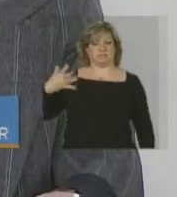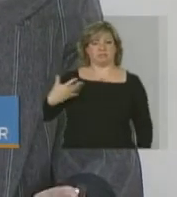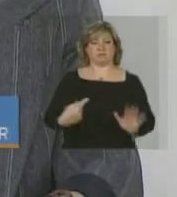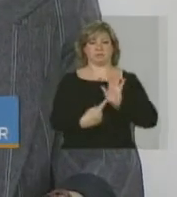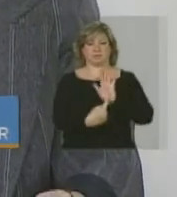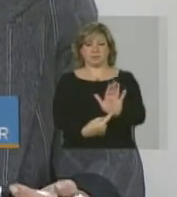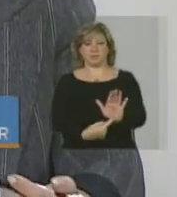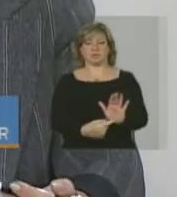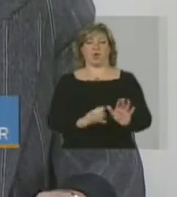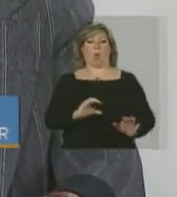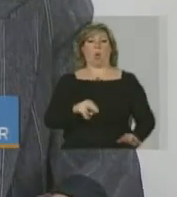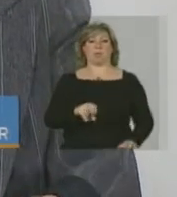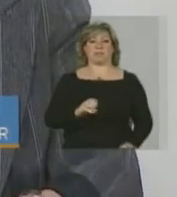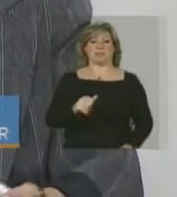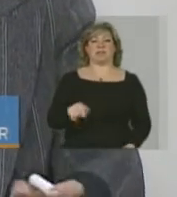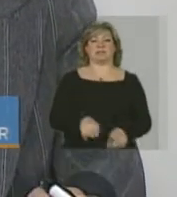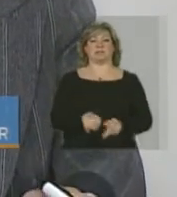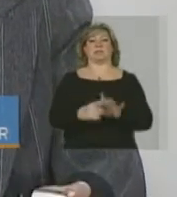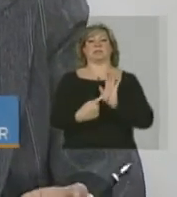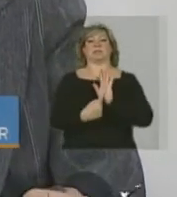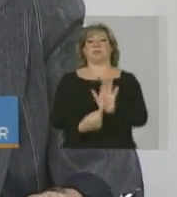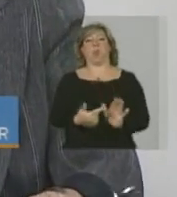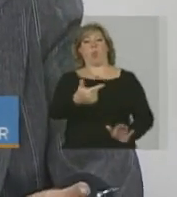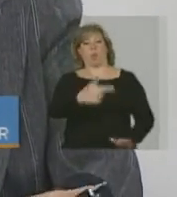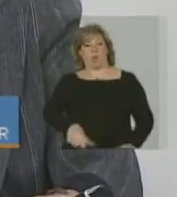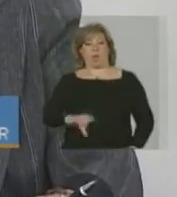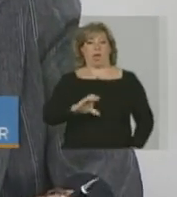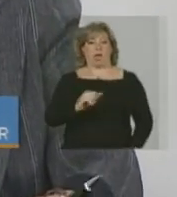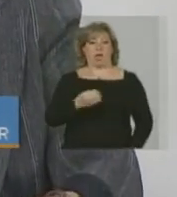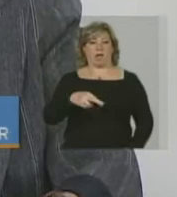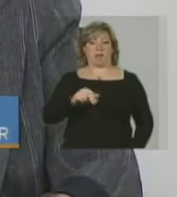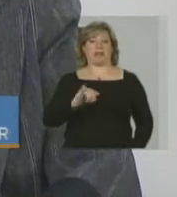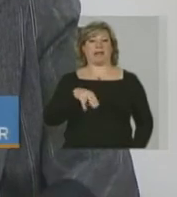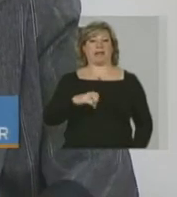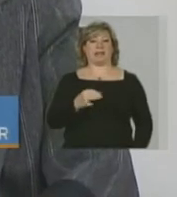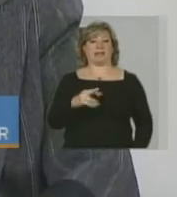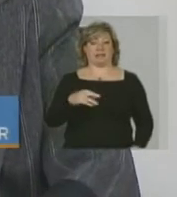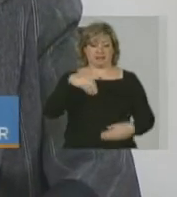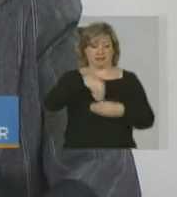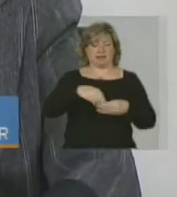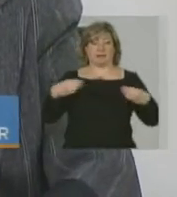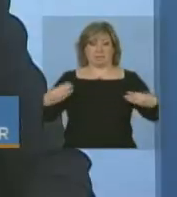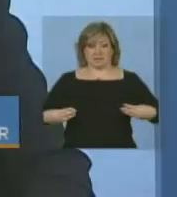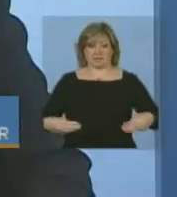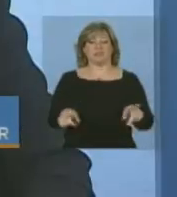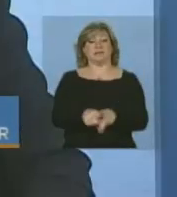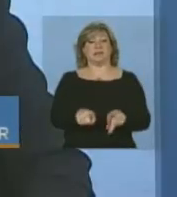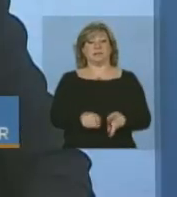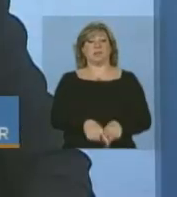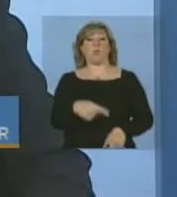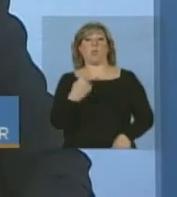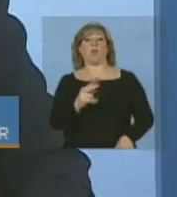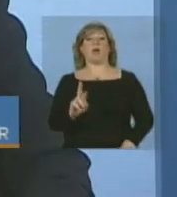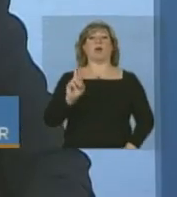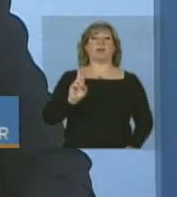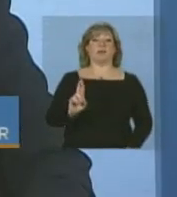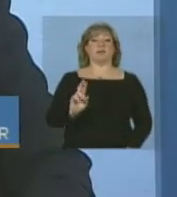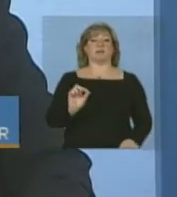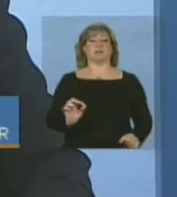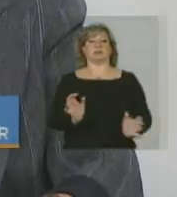do Conselho, uma exposição novamente da Câmara Interministerial e de um representante da